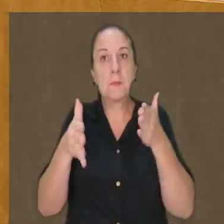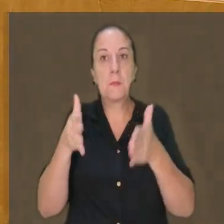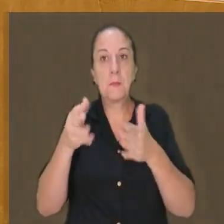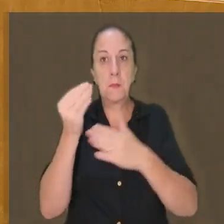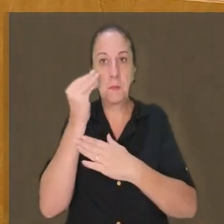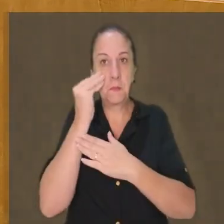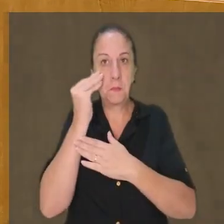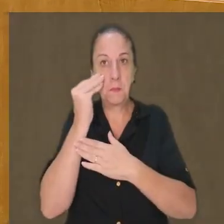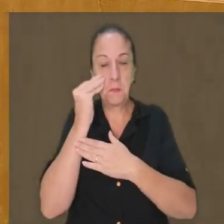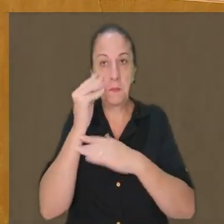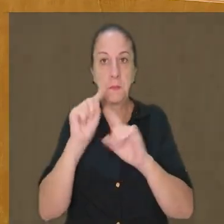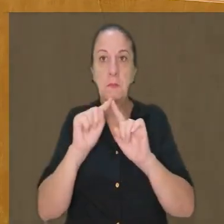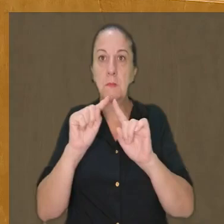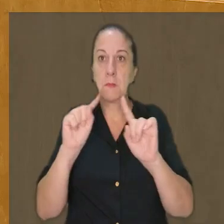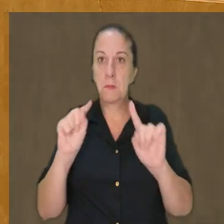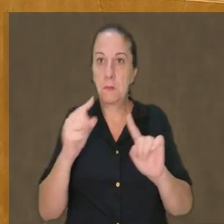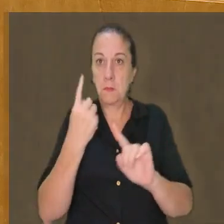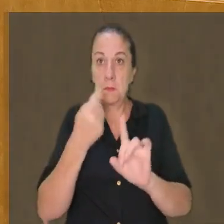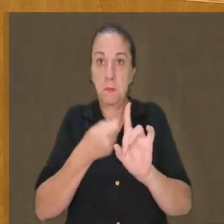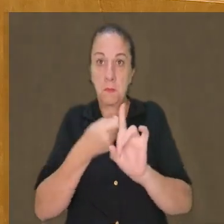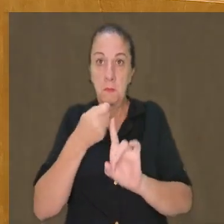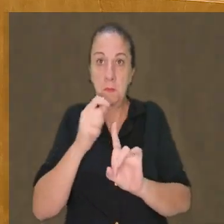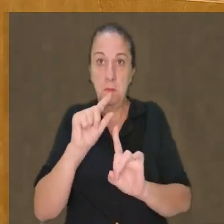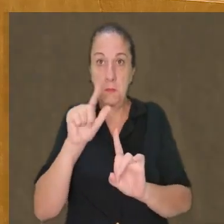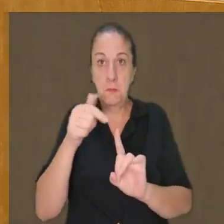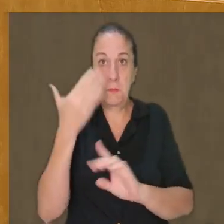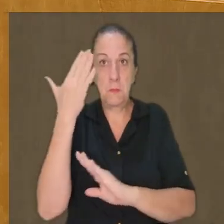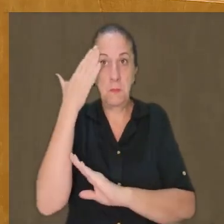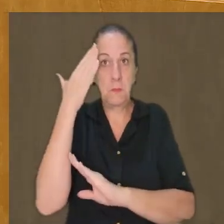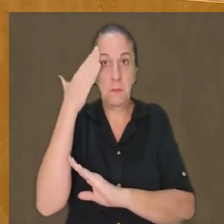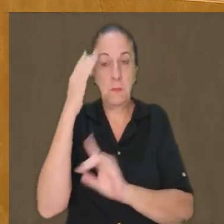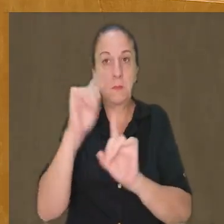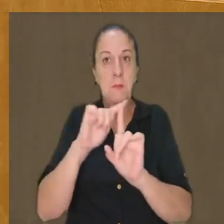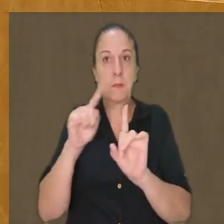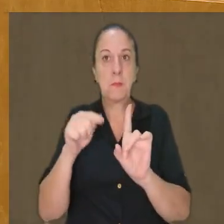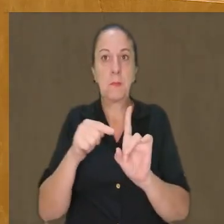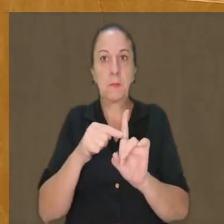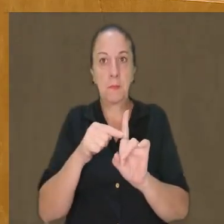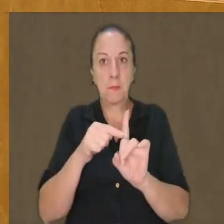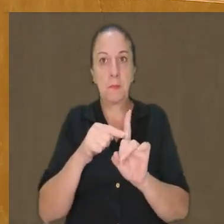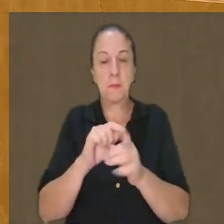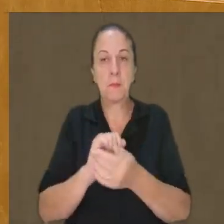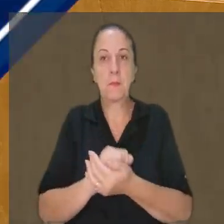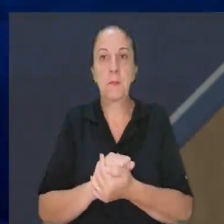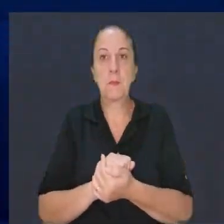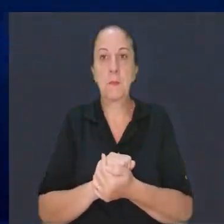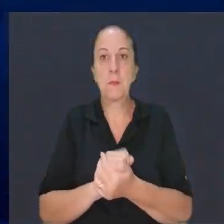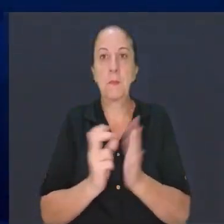assim que acabou o período de experiência, mas cerca de um mês depois soube que estava grávida.